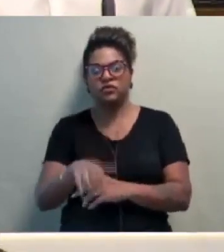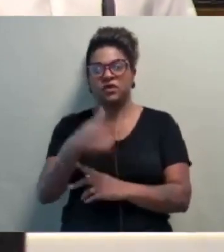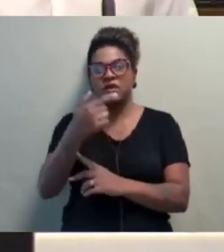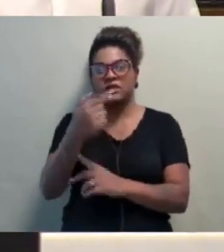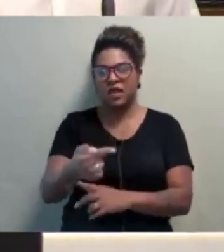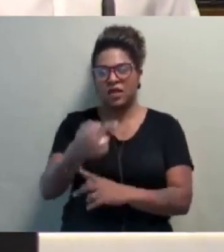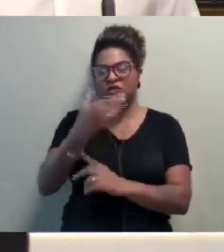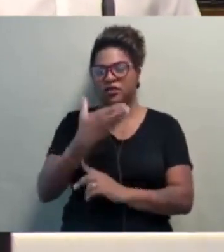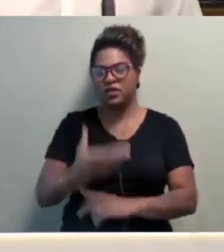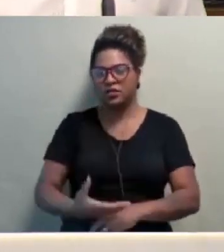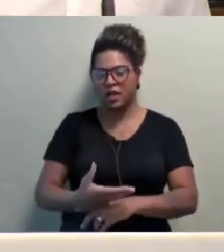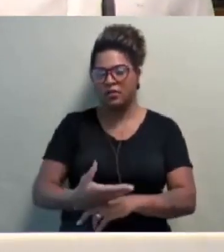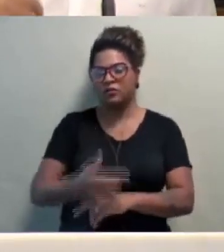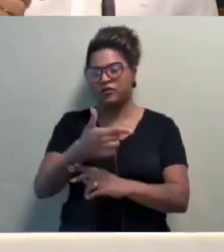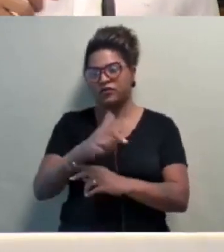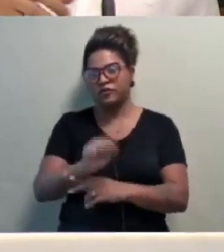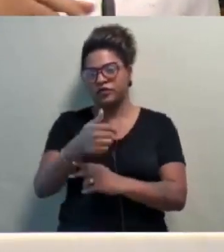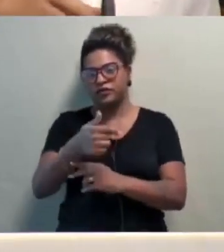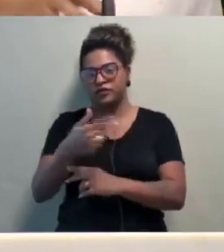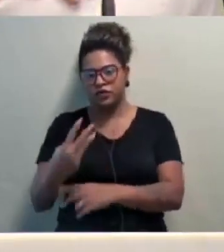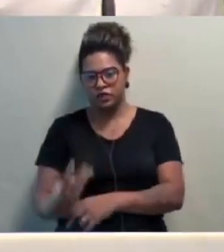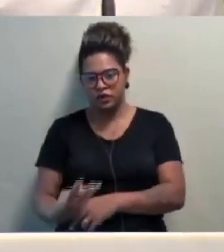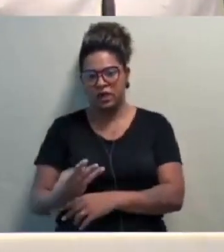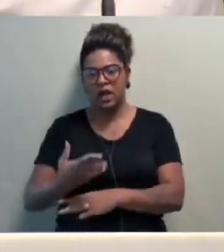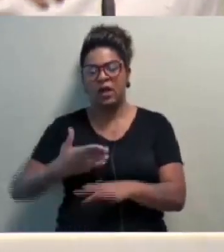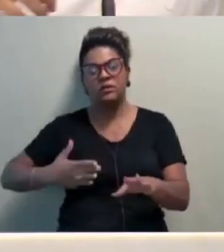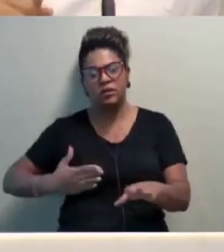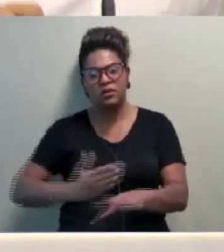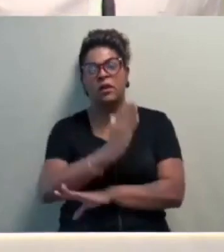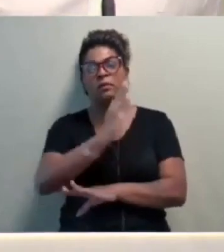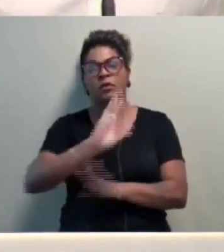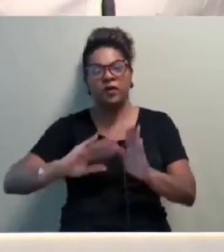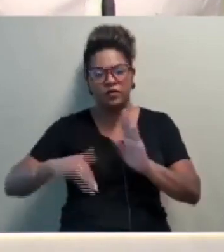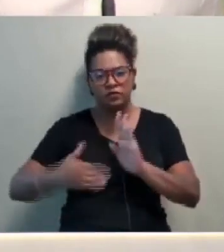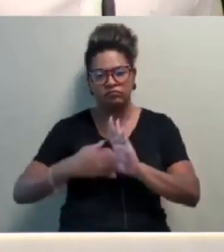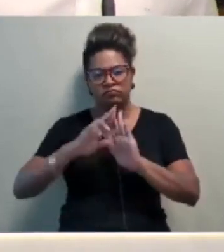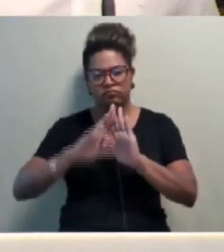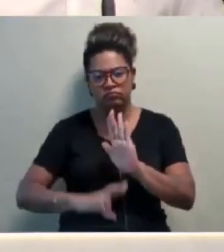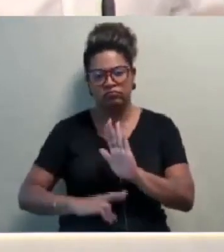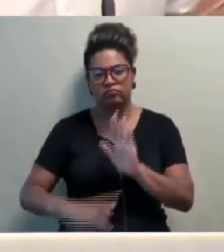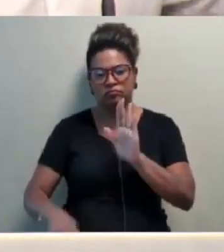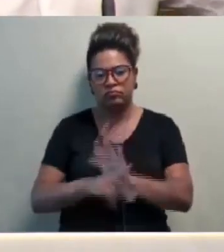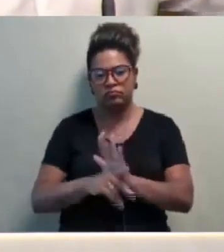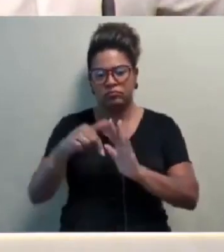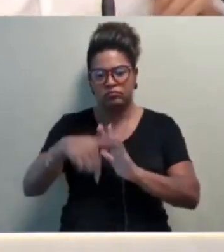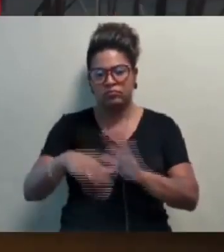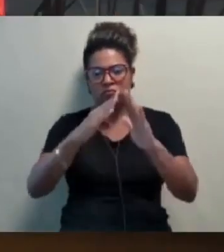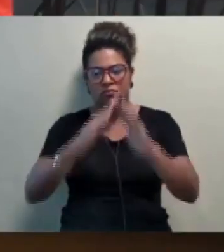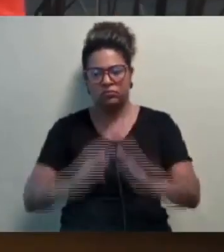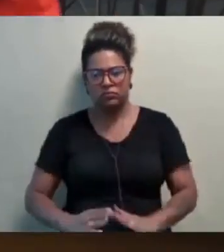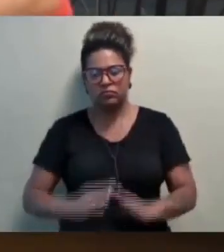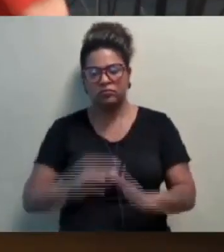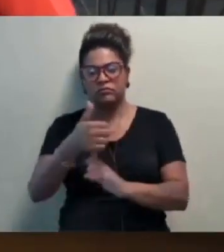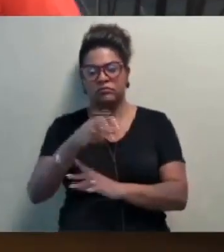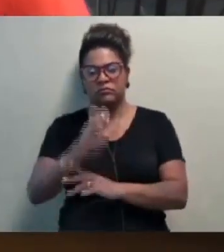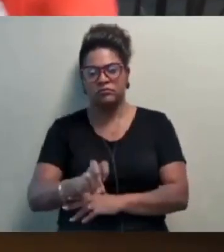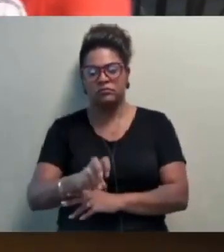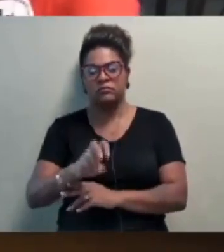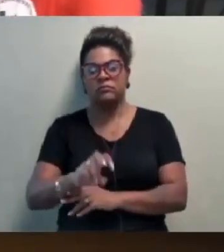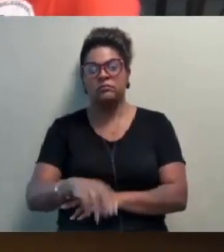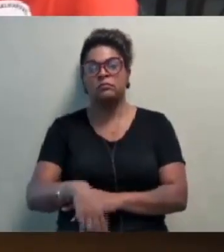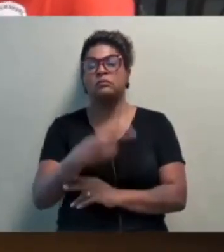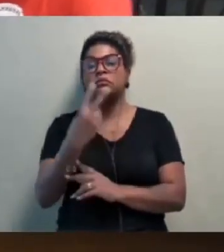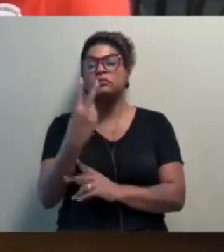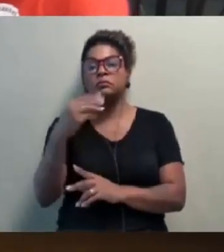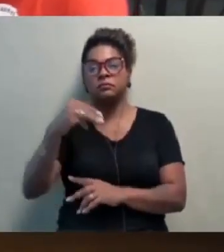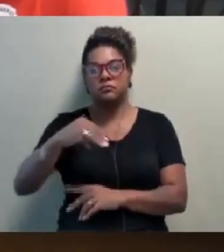sua aprovação nos termos regimentais. 15 horas e 2 minutos, nós passaremos à ordem do dia. Pois não, vereador? Senhor presidente, tempo de